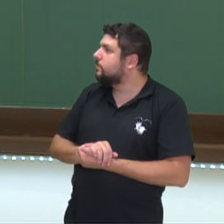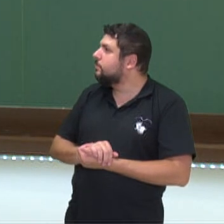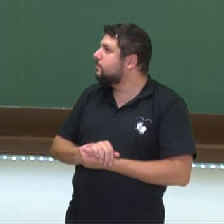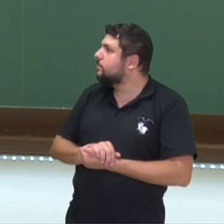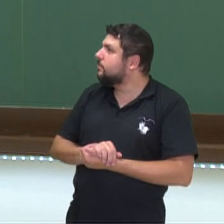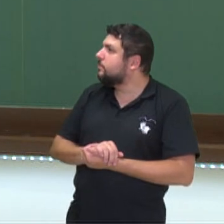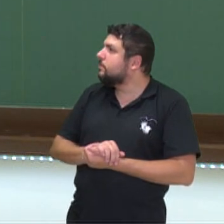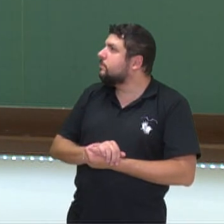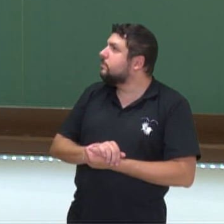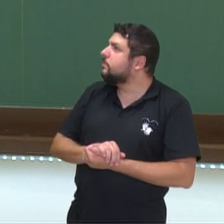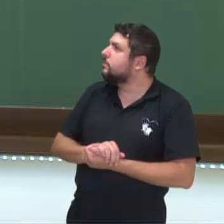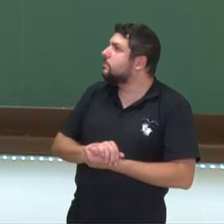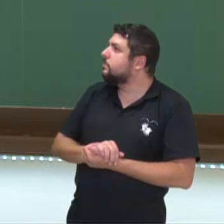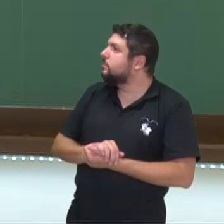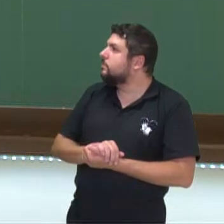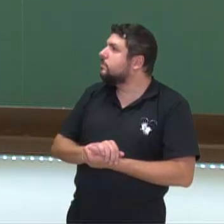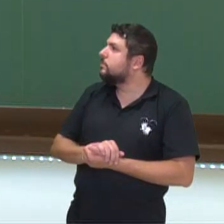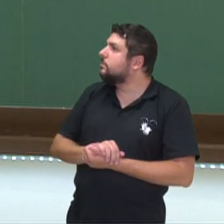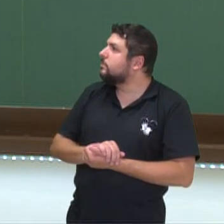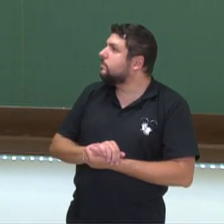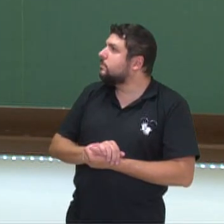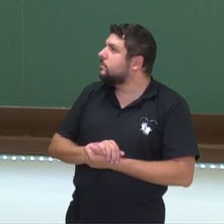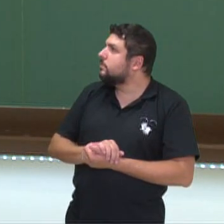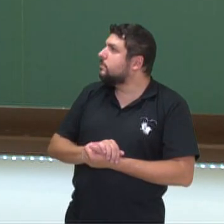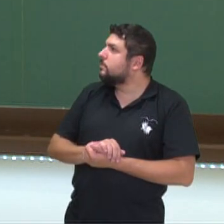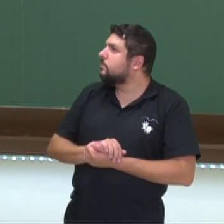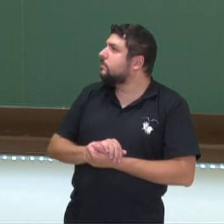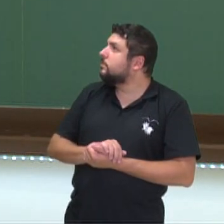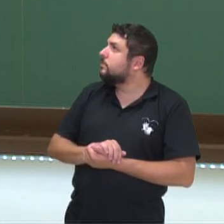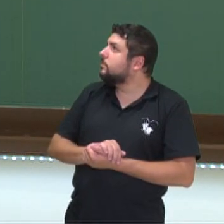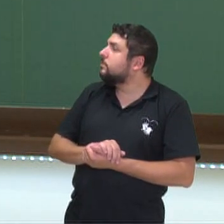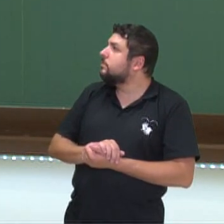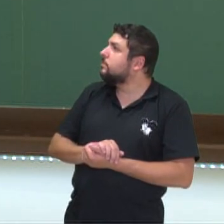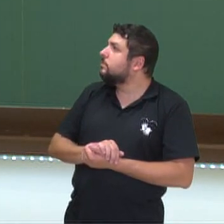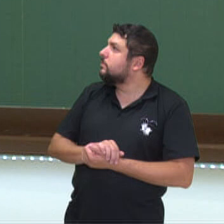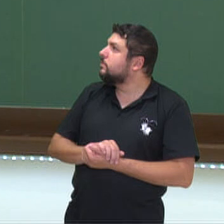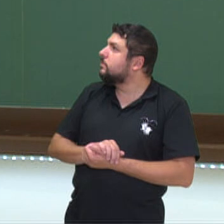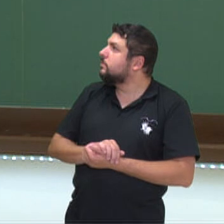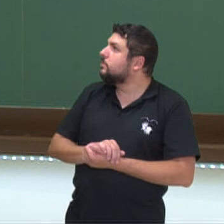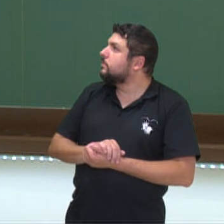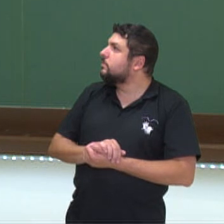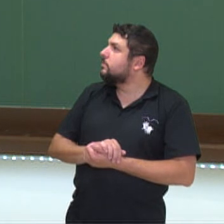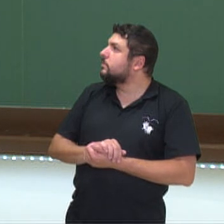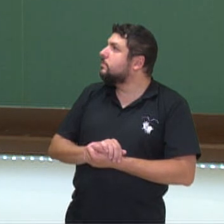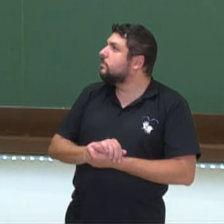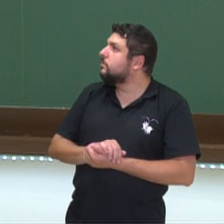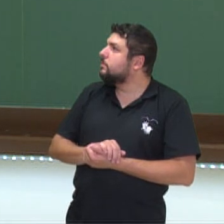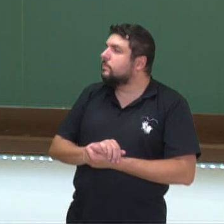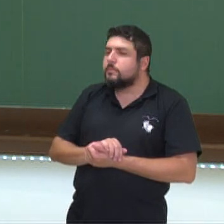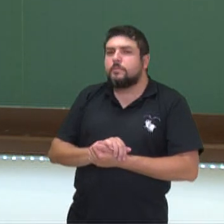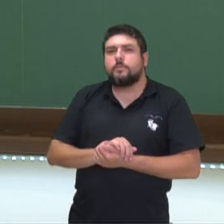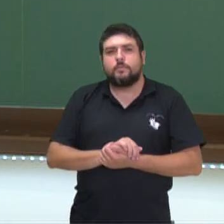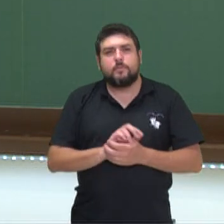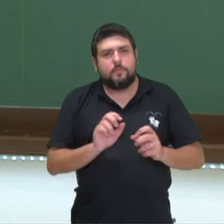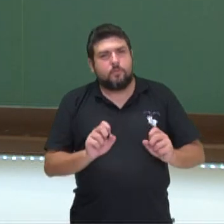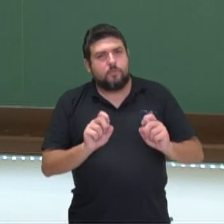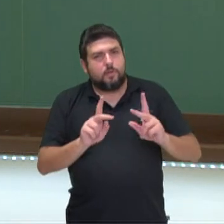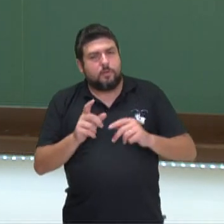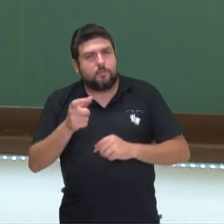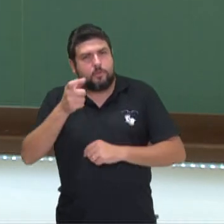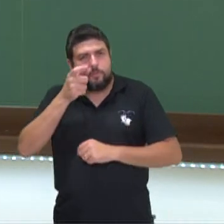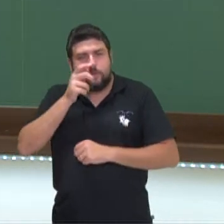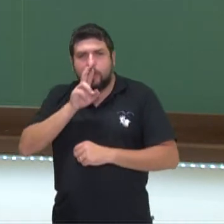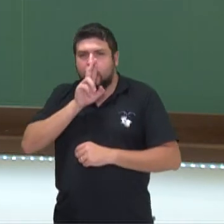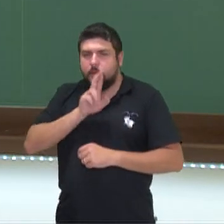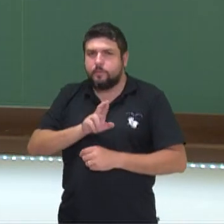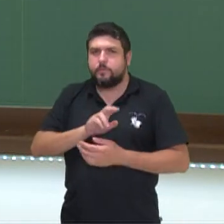C. O menos 189 é a resposta da multiplicação A, e assim por diante, ok?